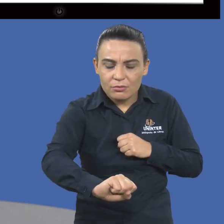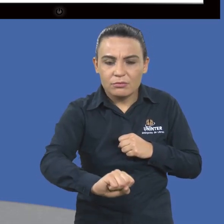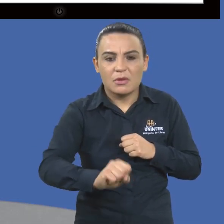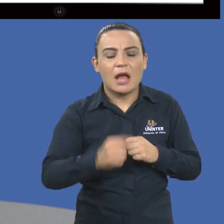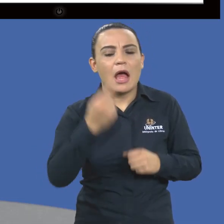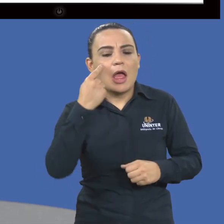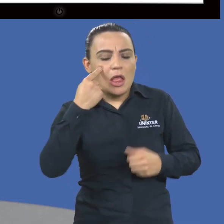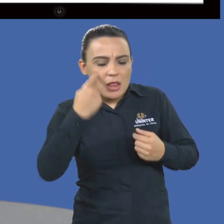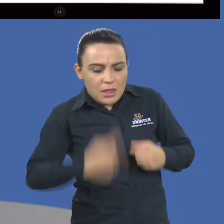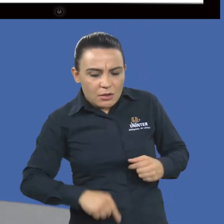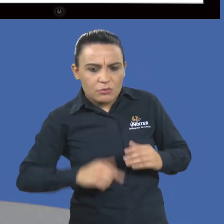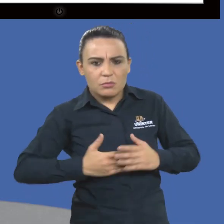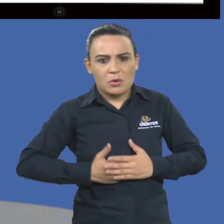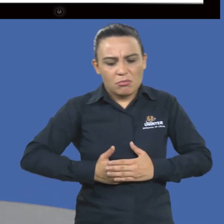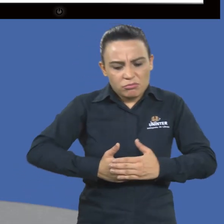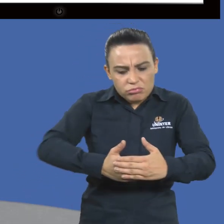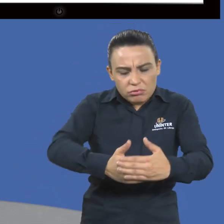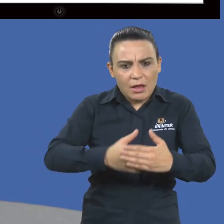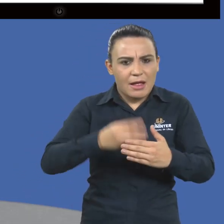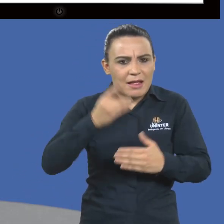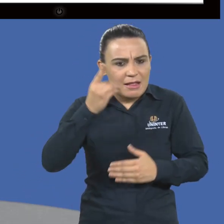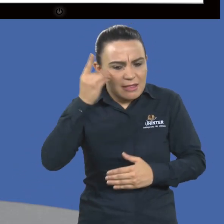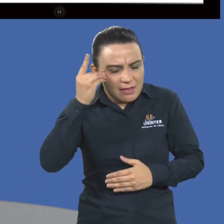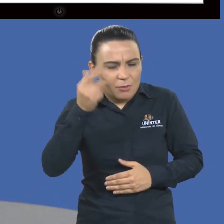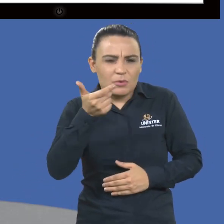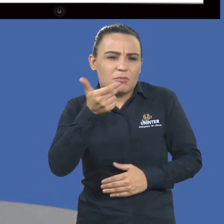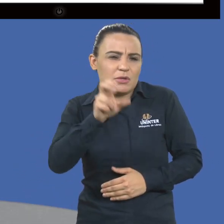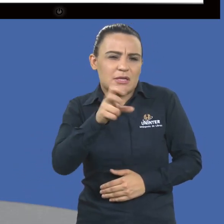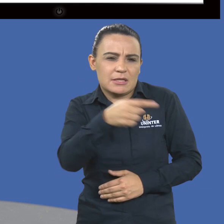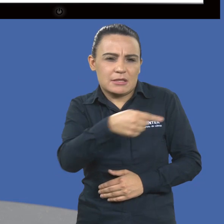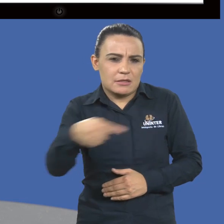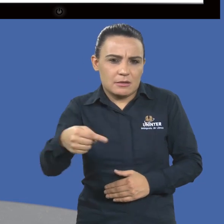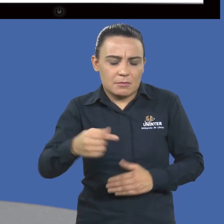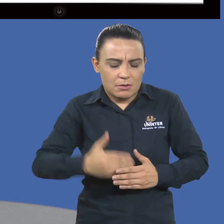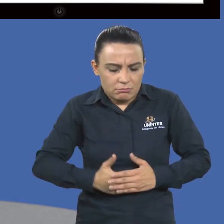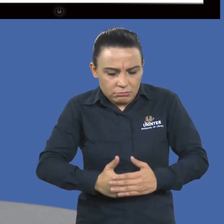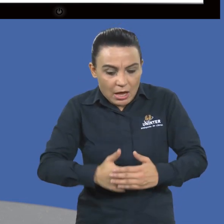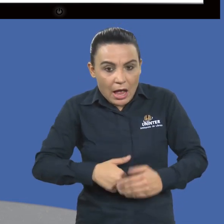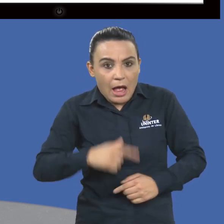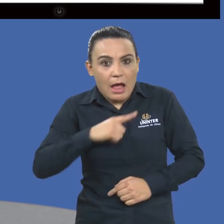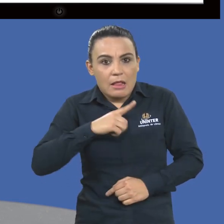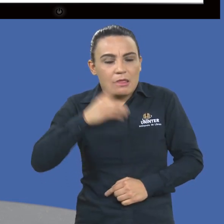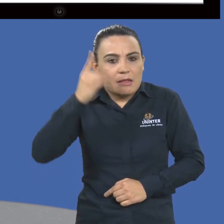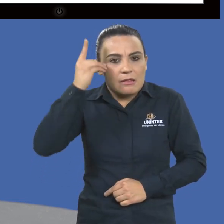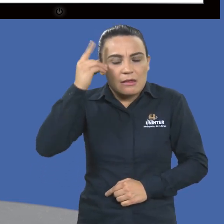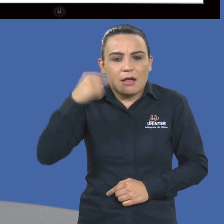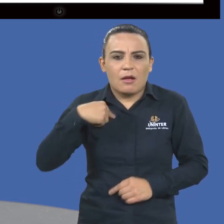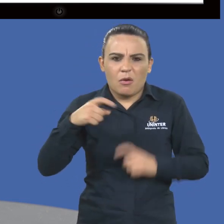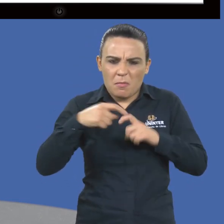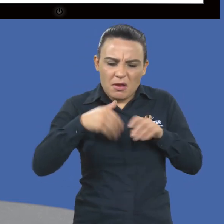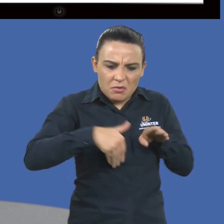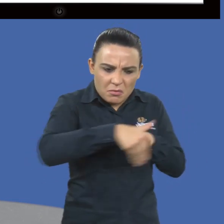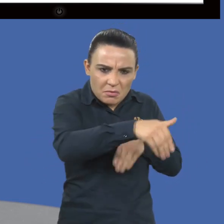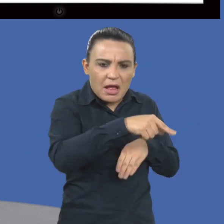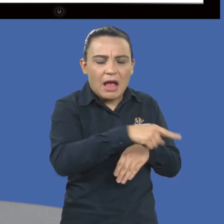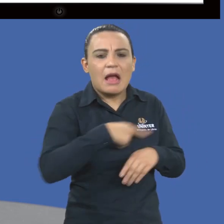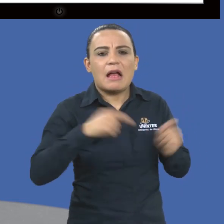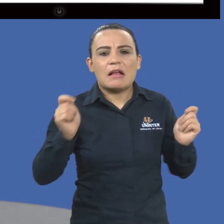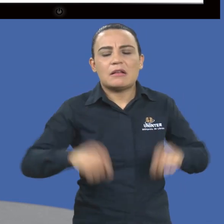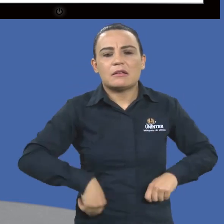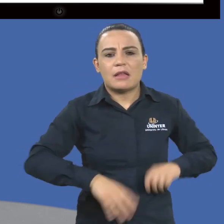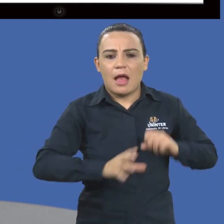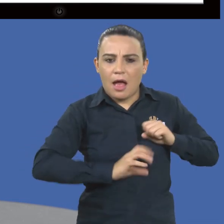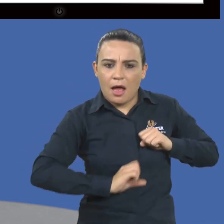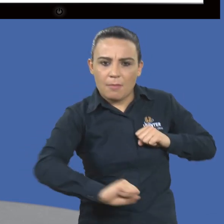Nós não temos esse direito de fazer uma avaliação, detectar uma criança com síndrome de Down e